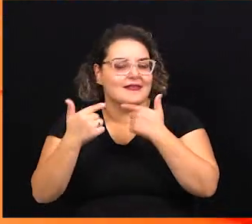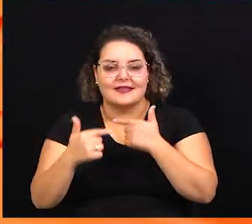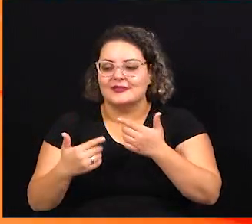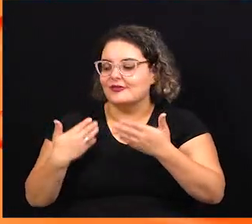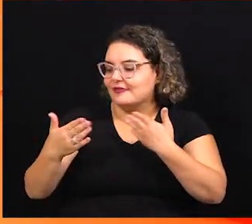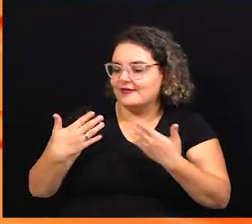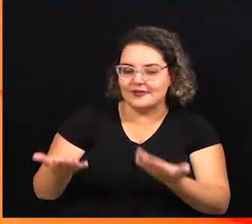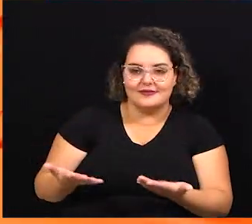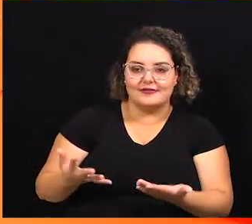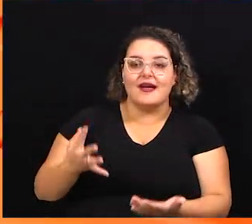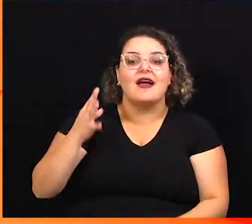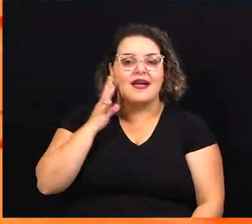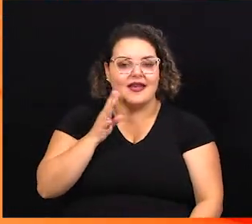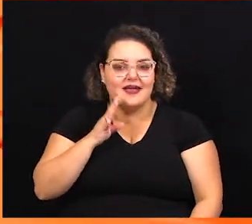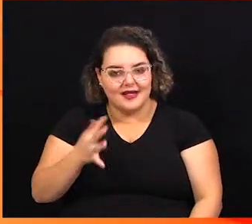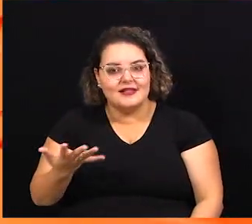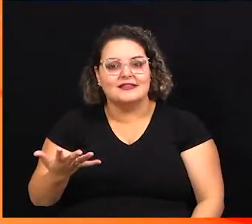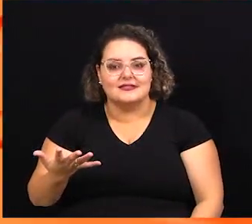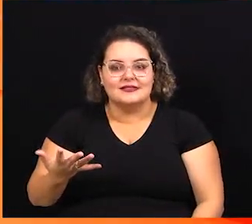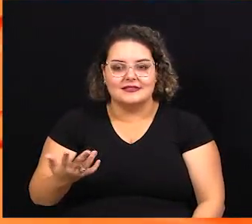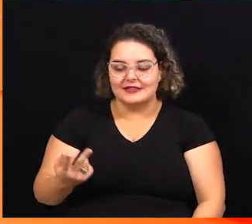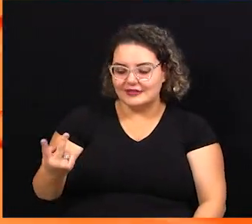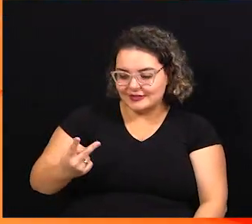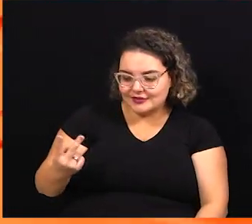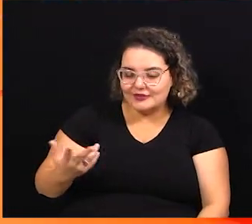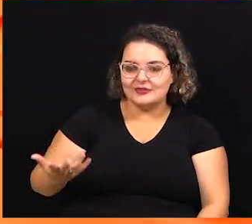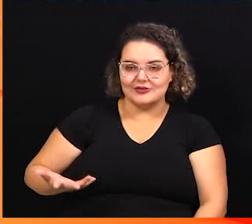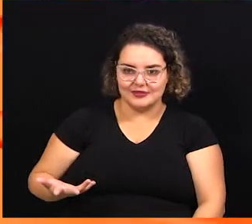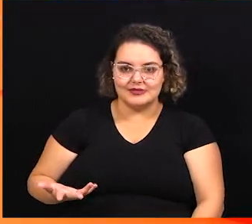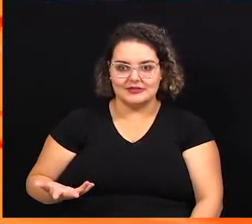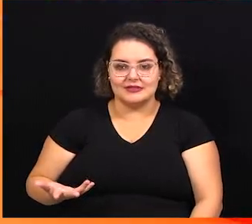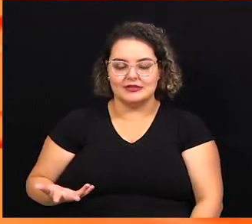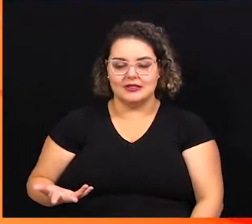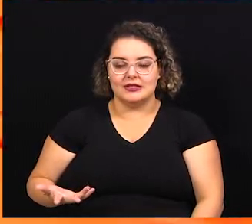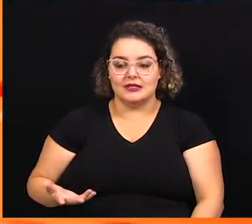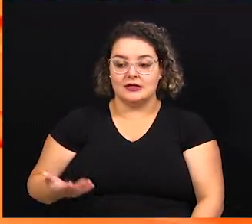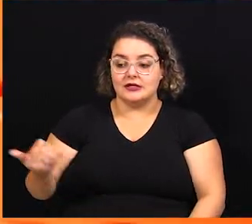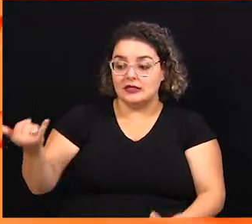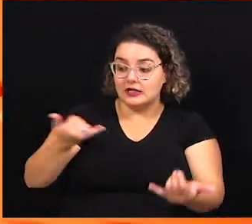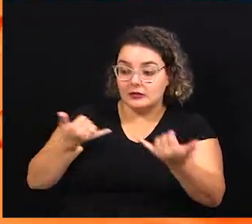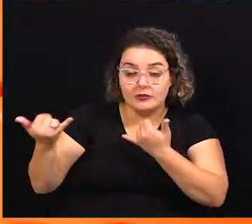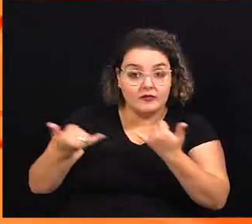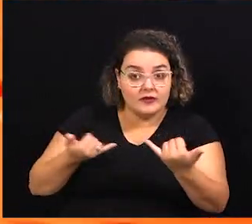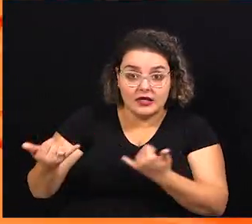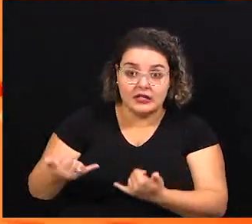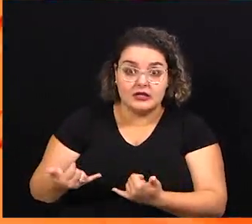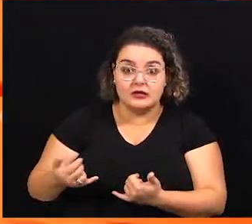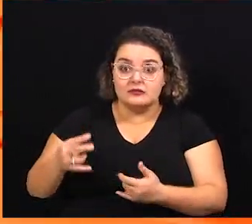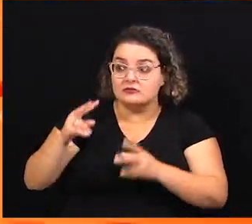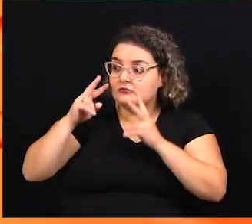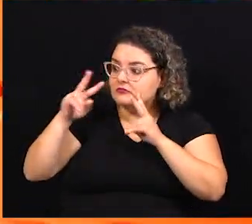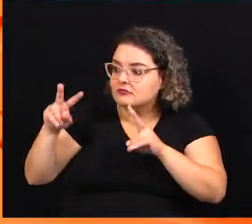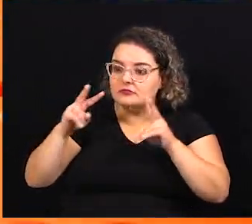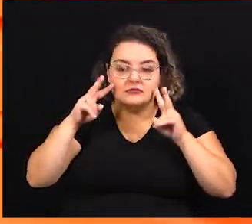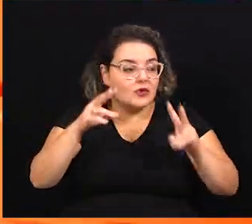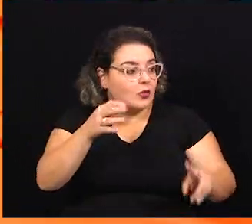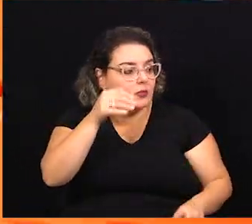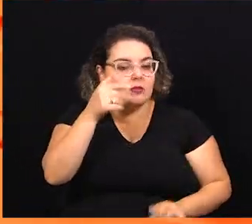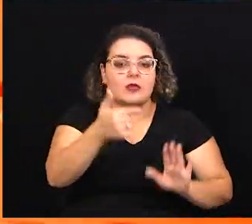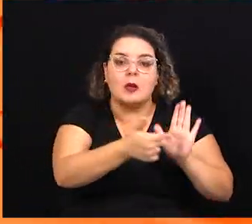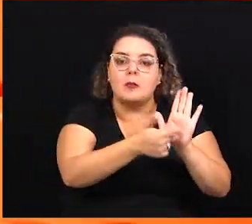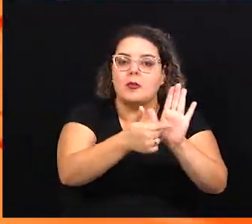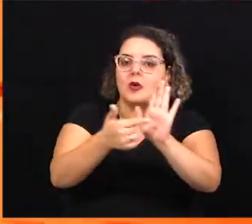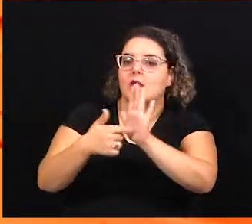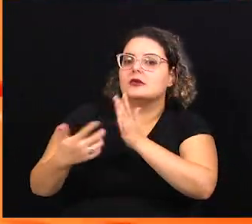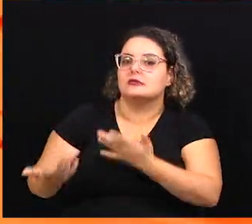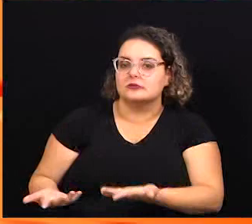rindo, enfim, era muito interessante a dinâmica entre nós dois. E ele me contava, cada canto que eu olhava tinha uma curiosidade nova que ele